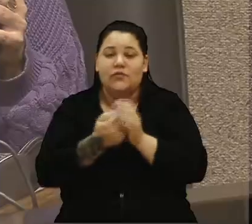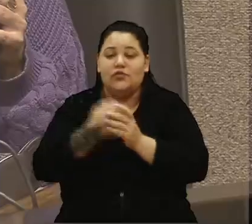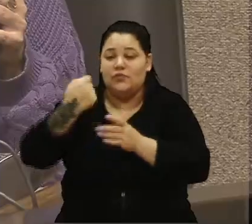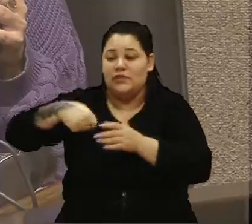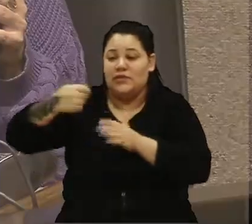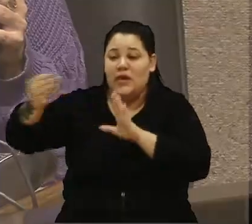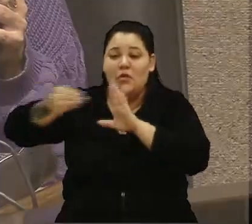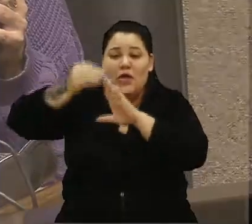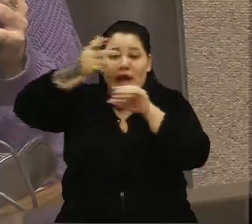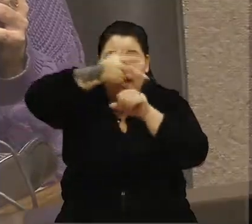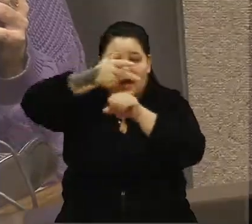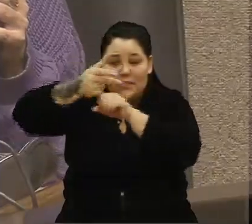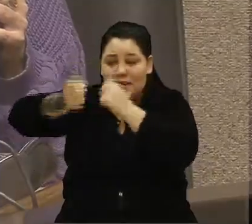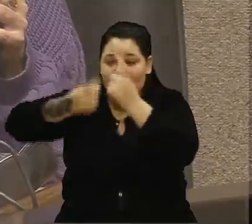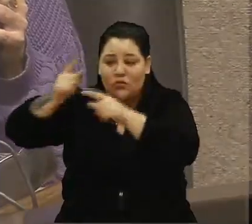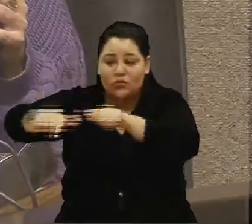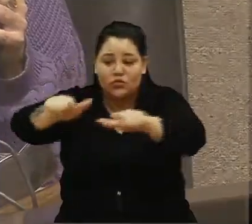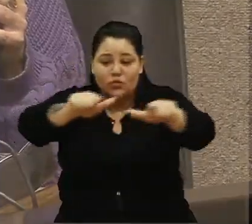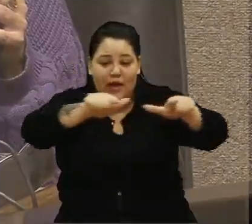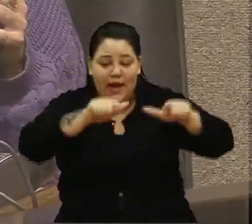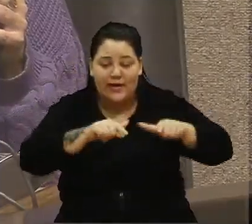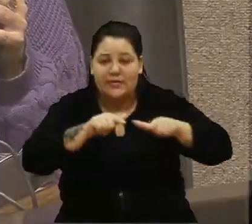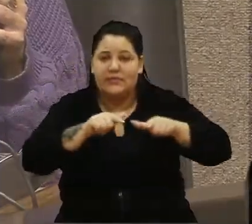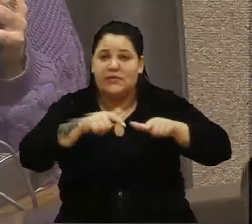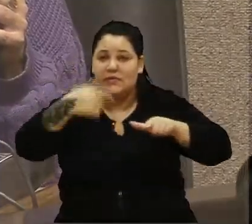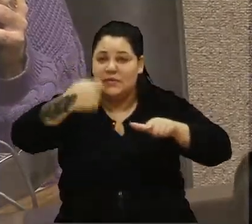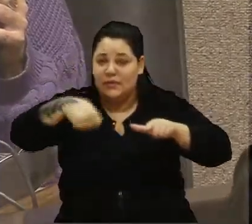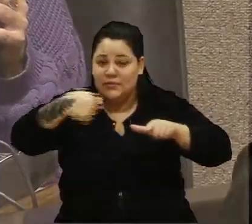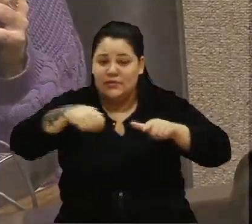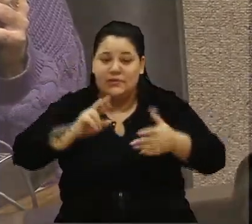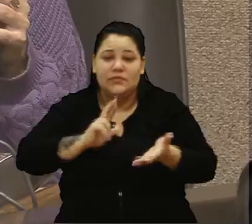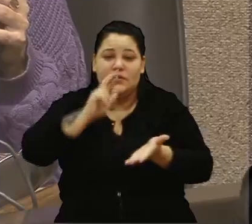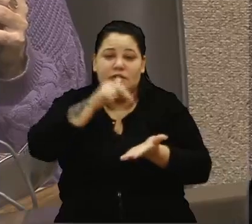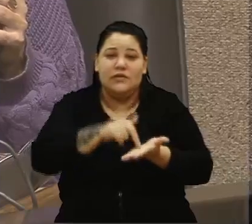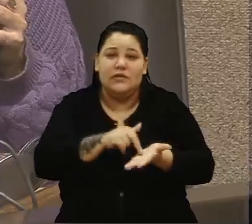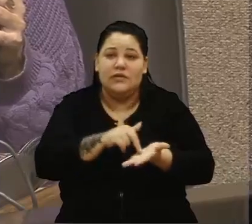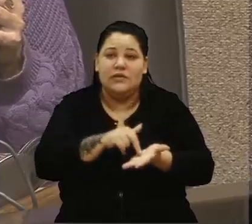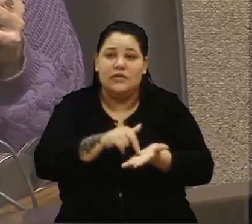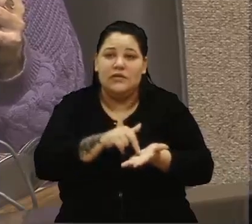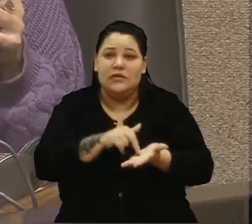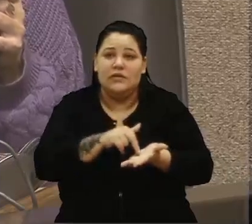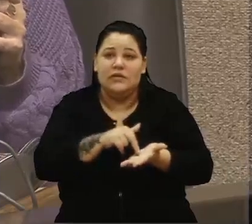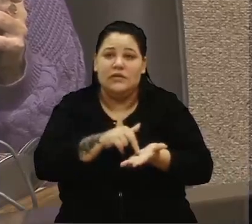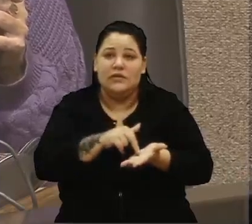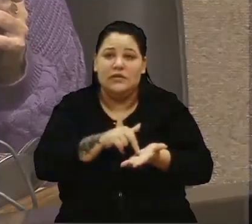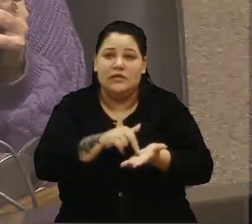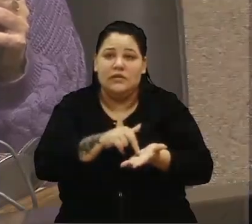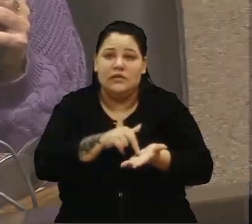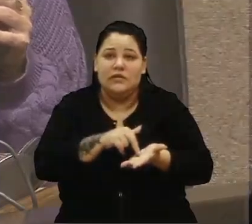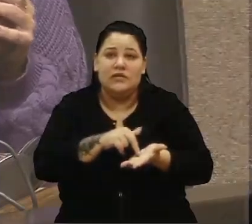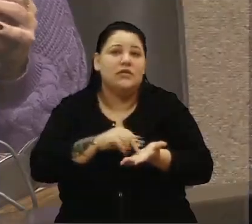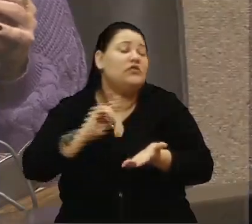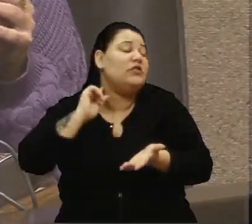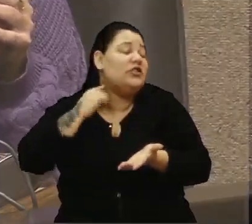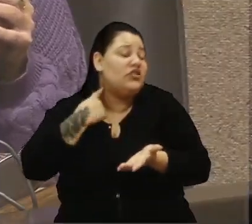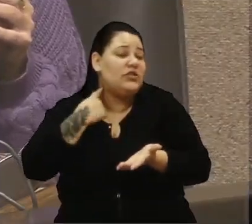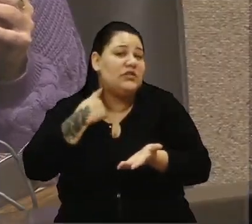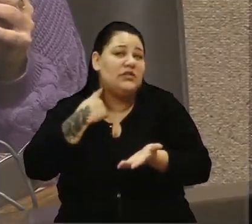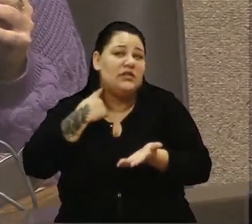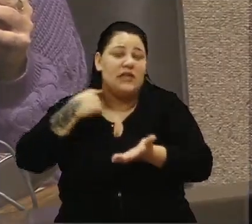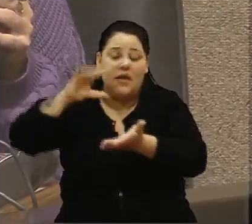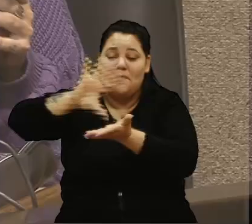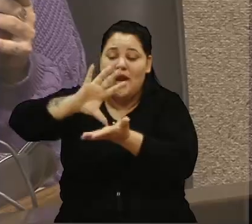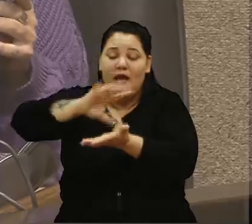câmeras nesses lugares. Precisamos realmente de lixeiras nas praças